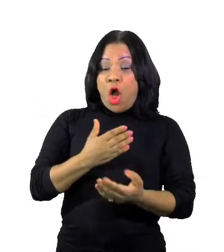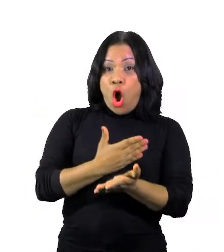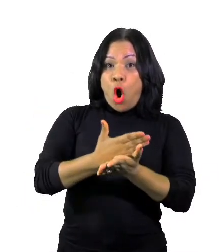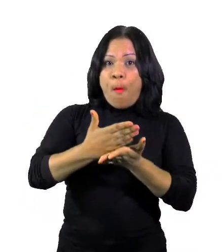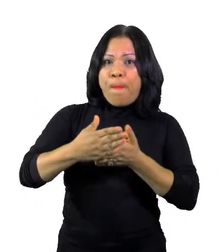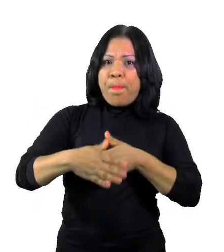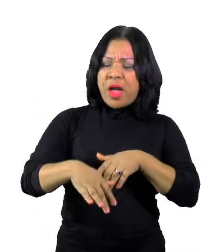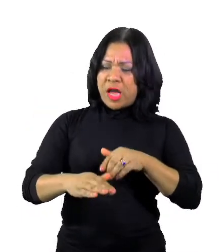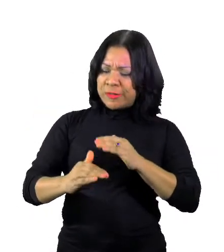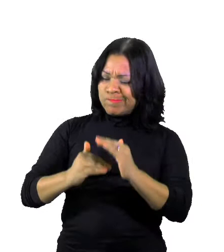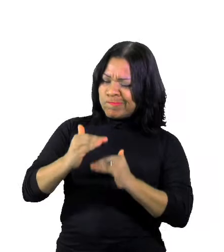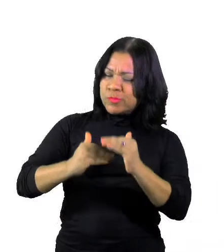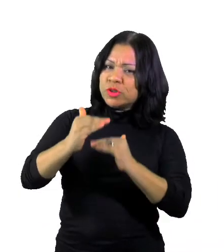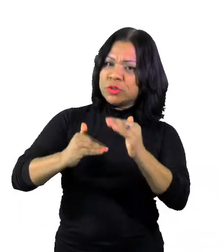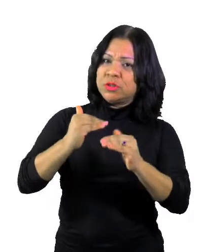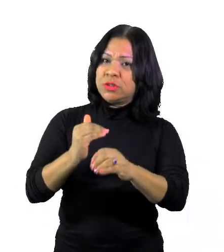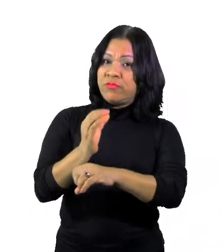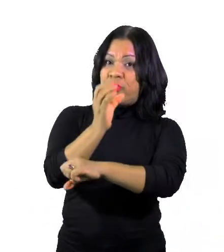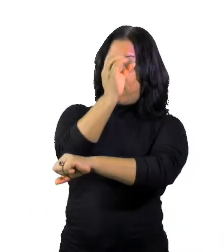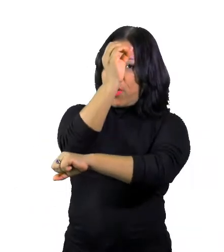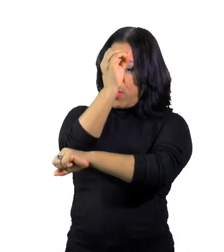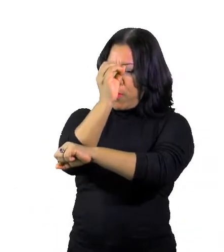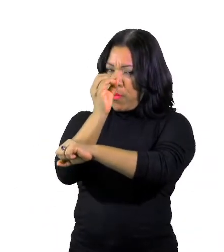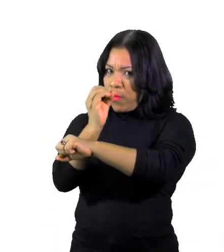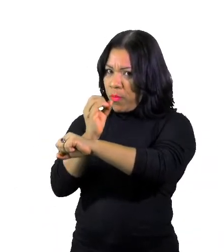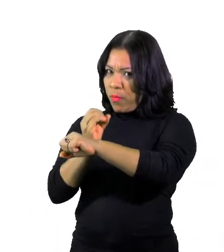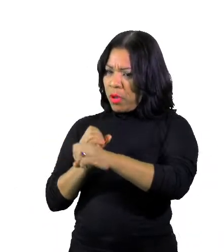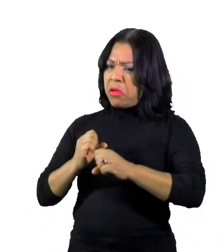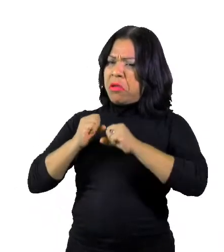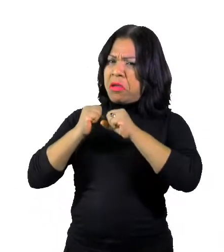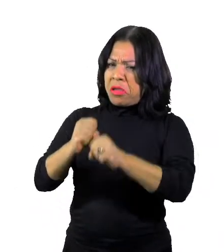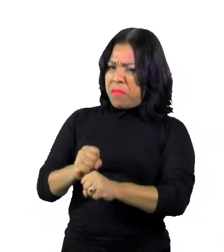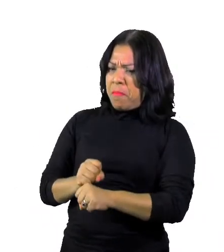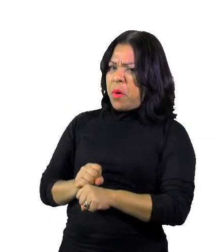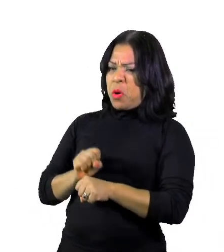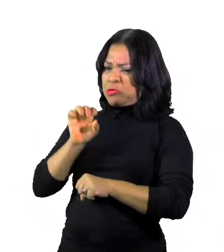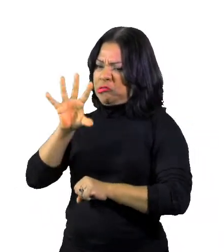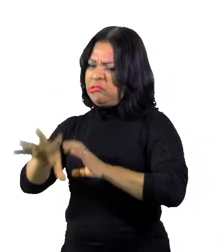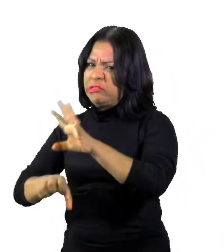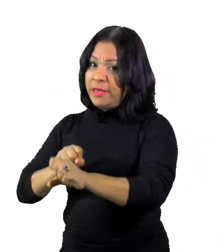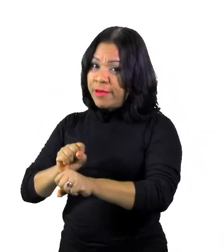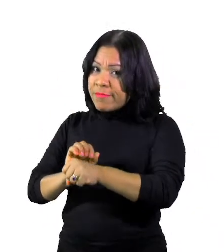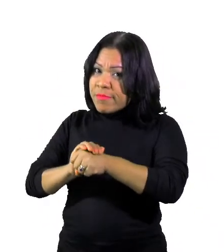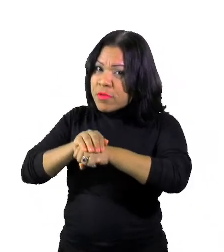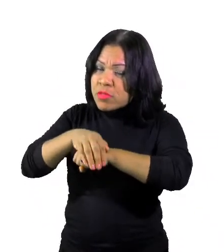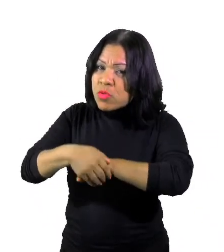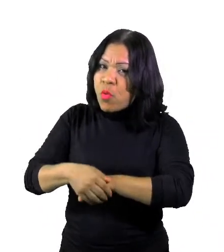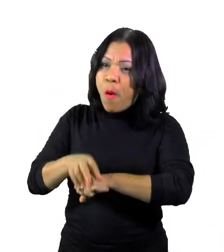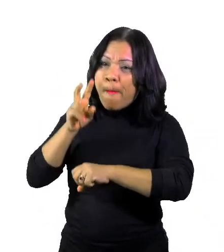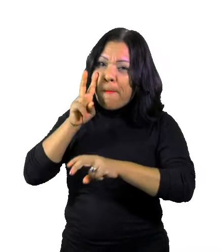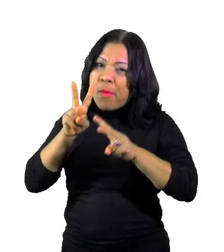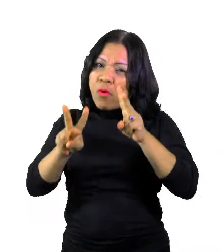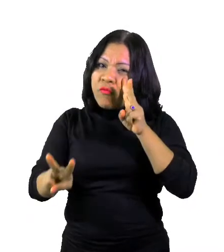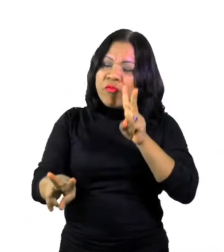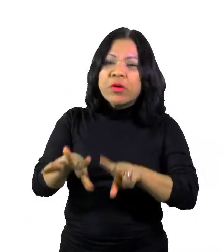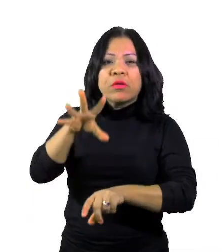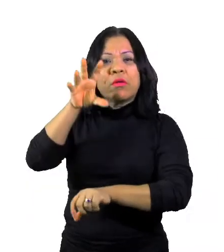pode caçar à noite, pois enxerga bem no escuro e tem audição e